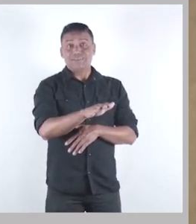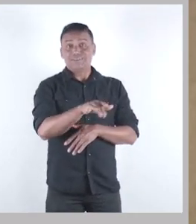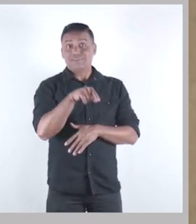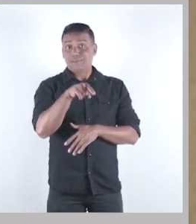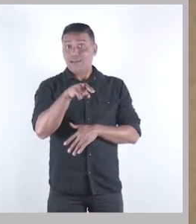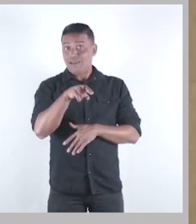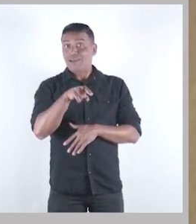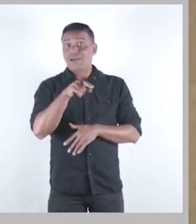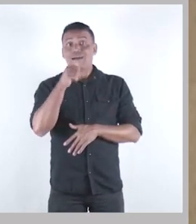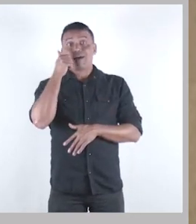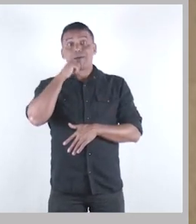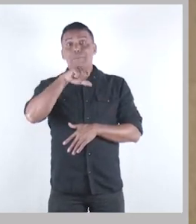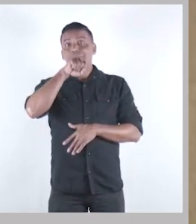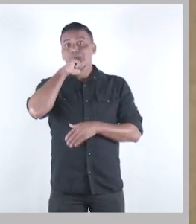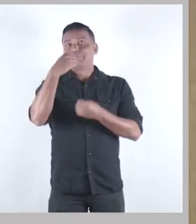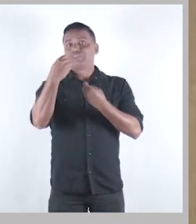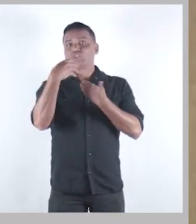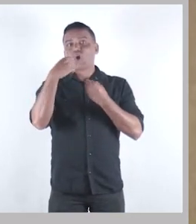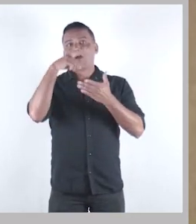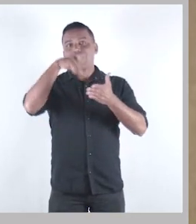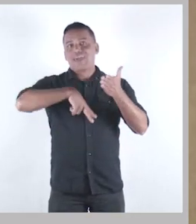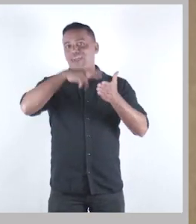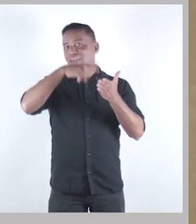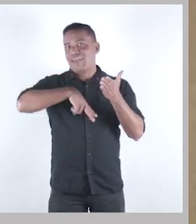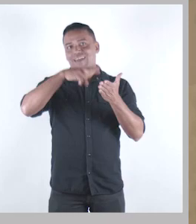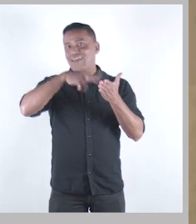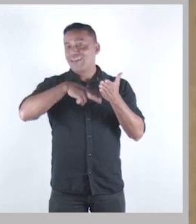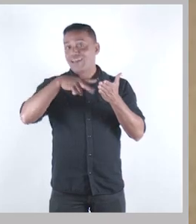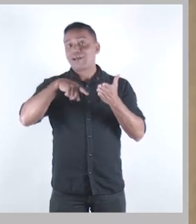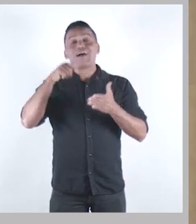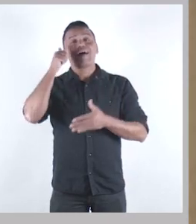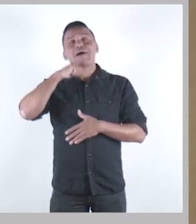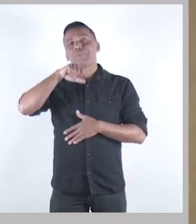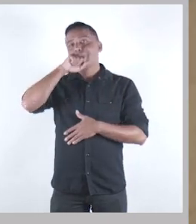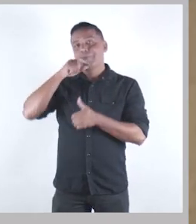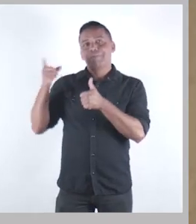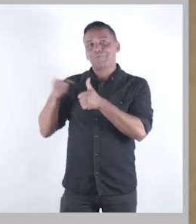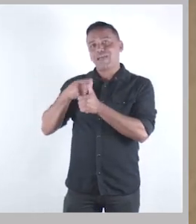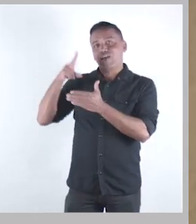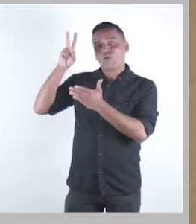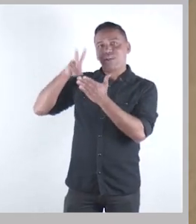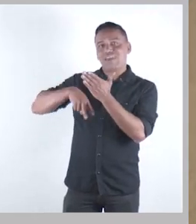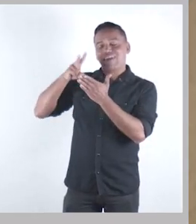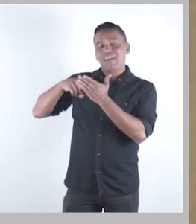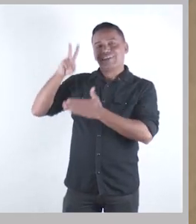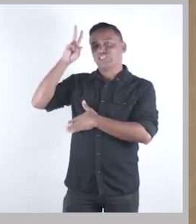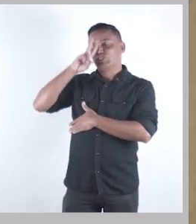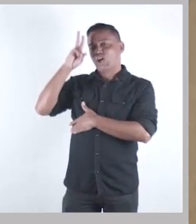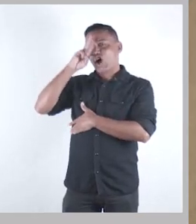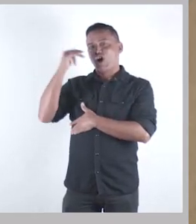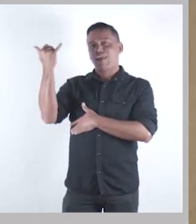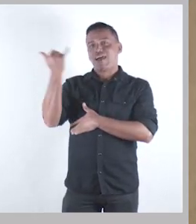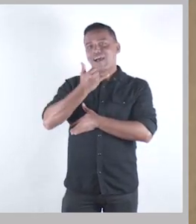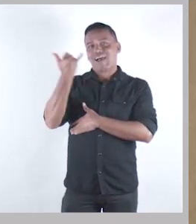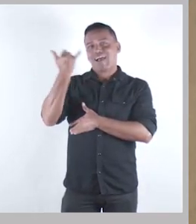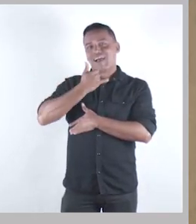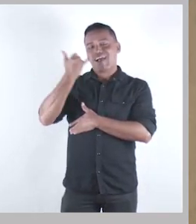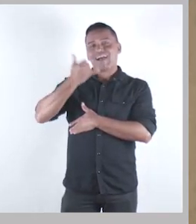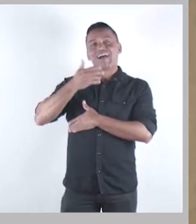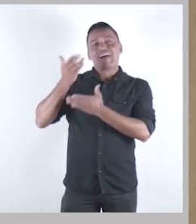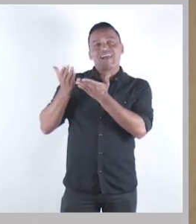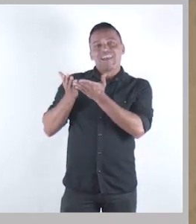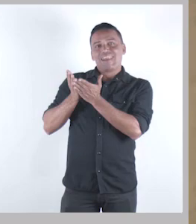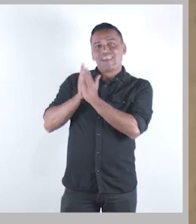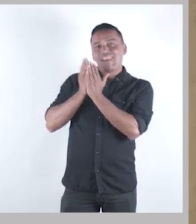como ouvinte, na altura em que eu não sabia nem ler nem escrever. Ela lia histórias dos livrinhos